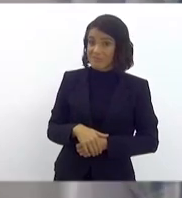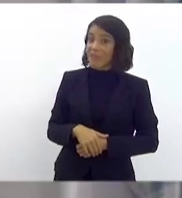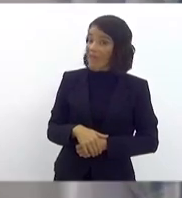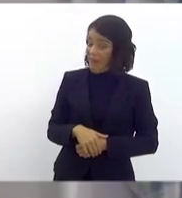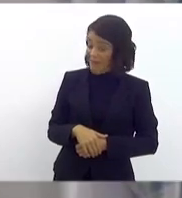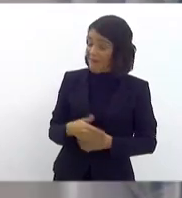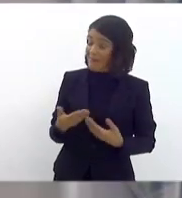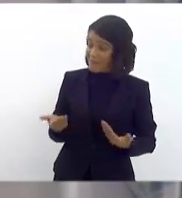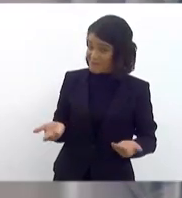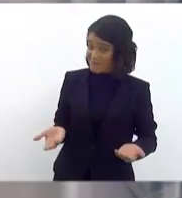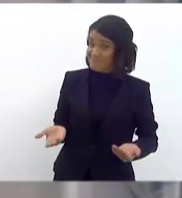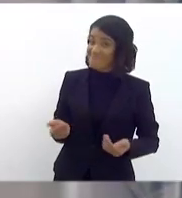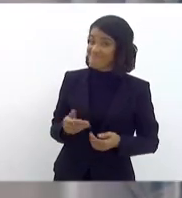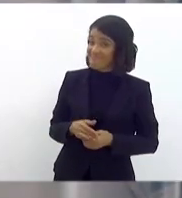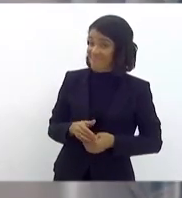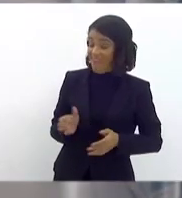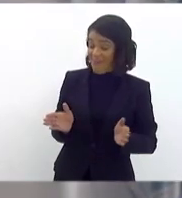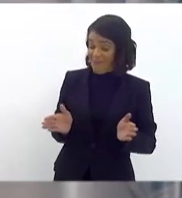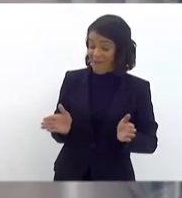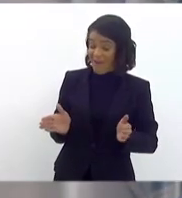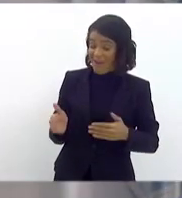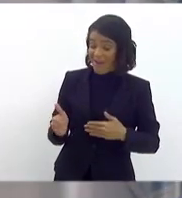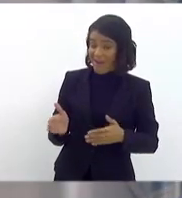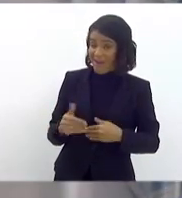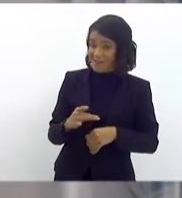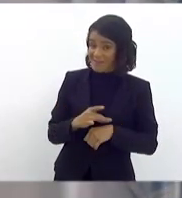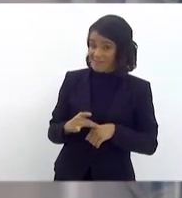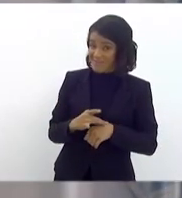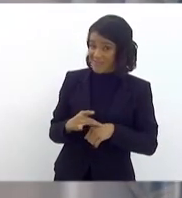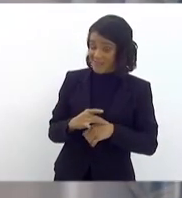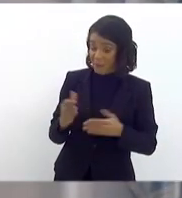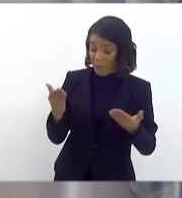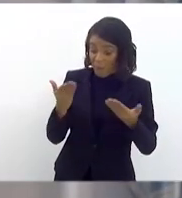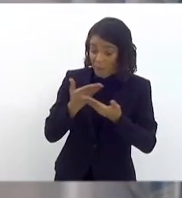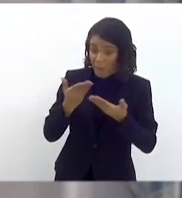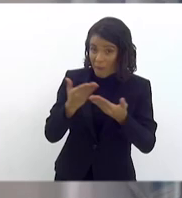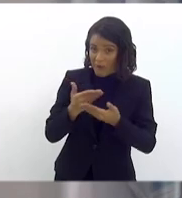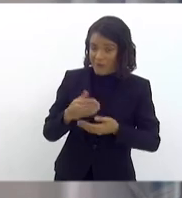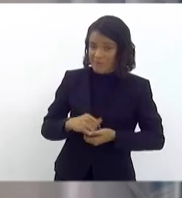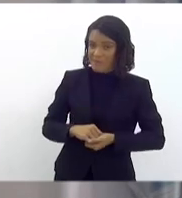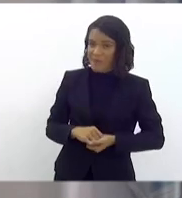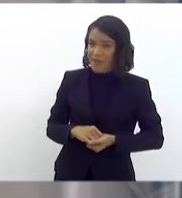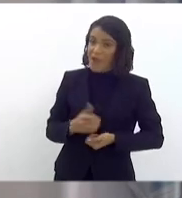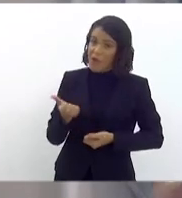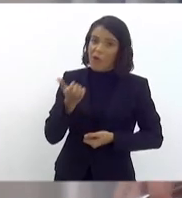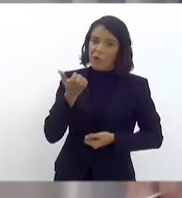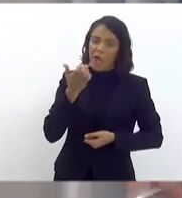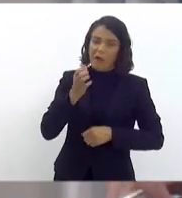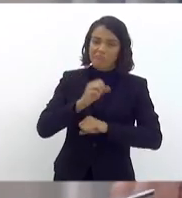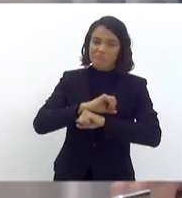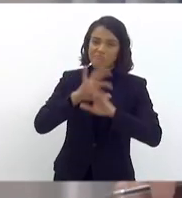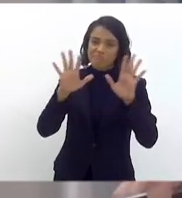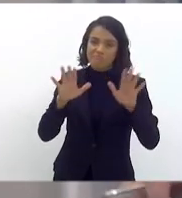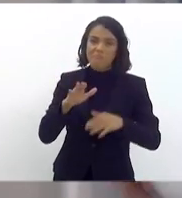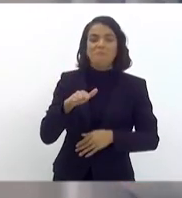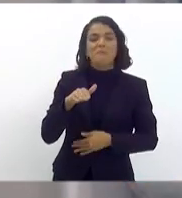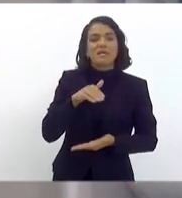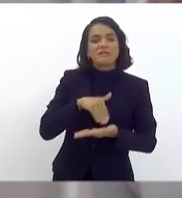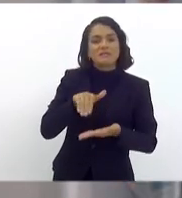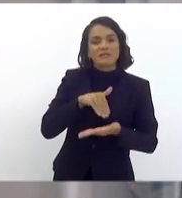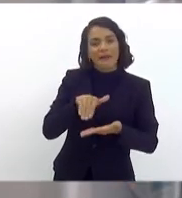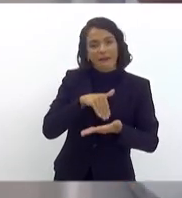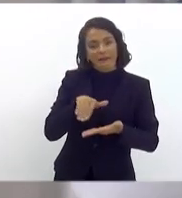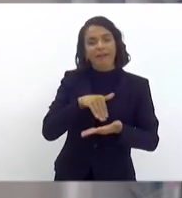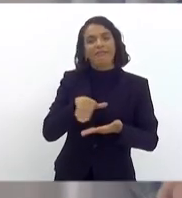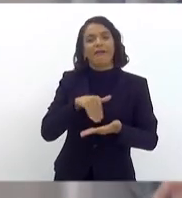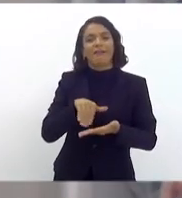eu estava também olhando a questão tributária aqui. E eu queria que fosse esclarecido isso, tanto pela Secretaria de Fazenda quanto representante